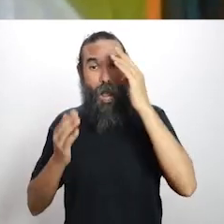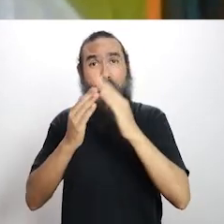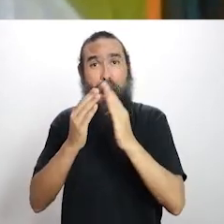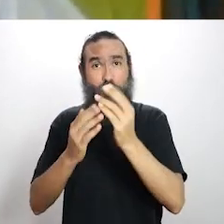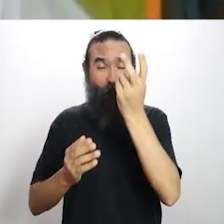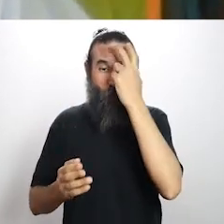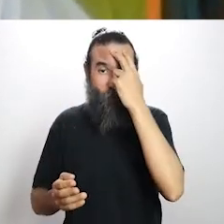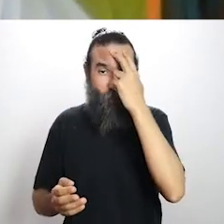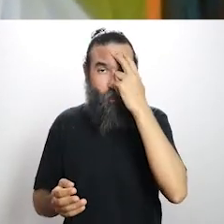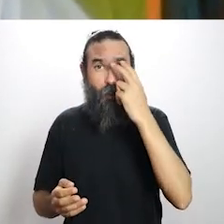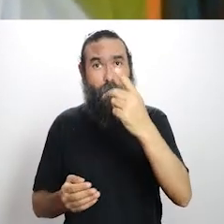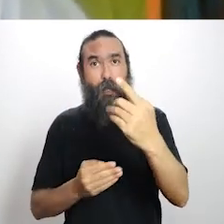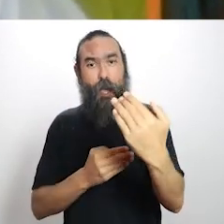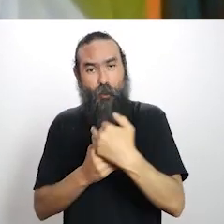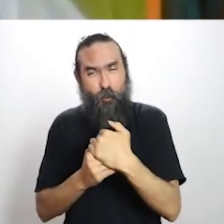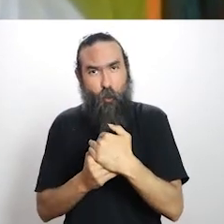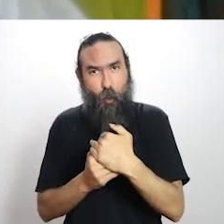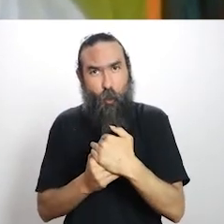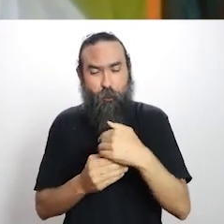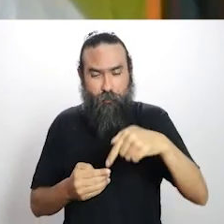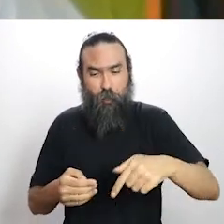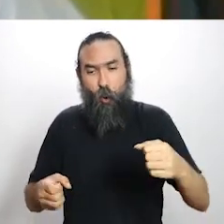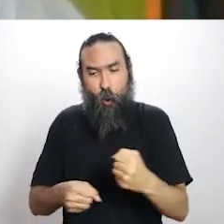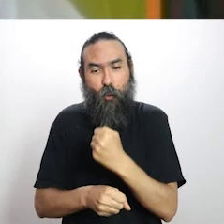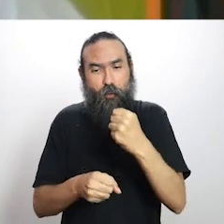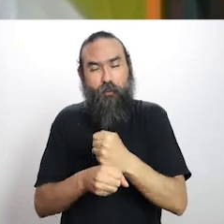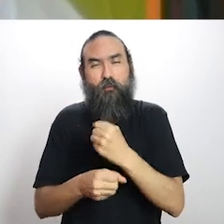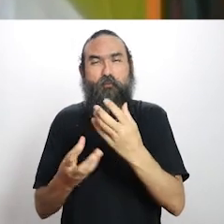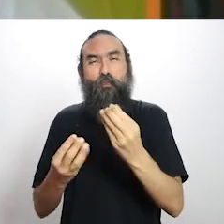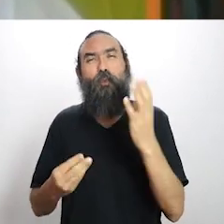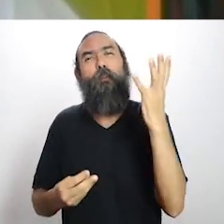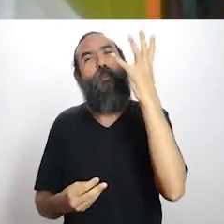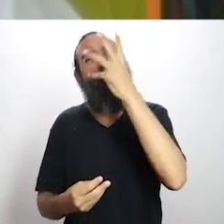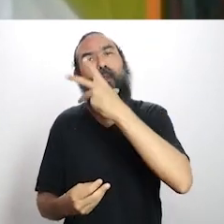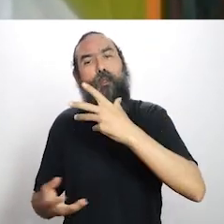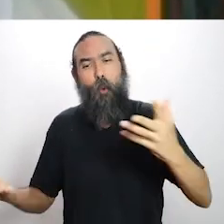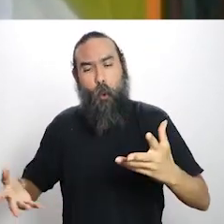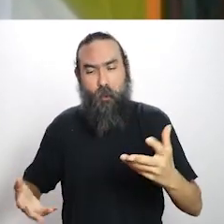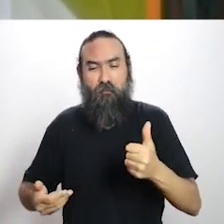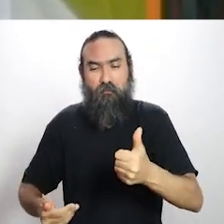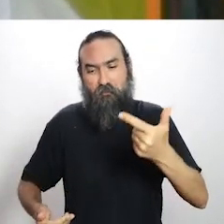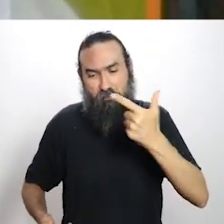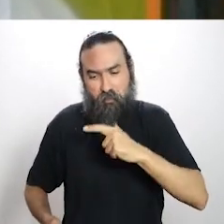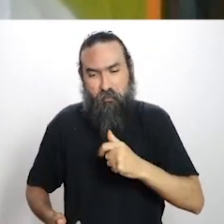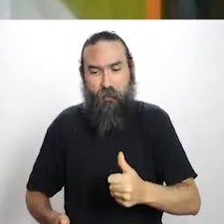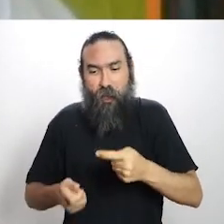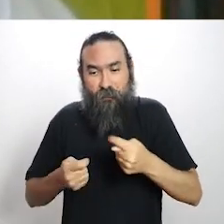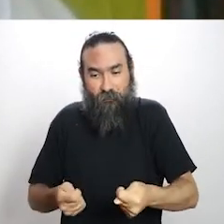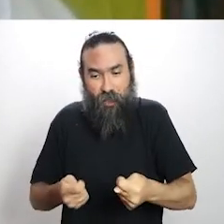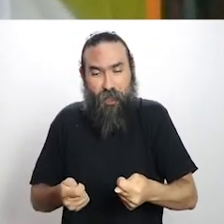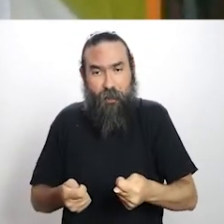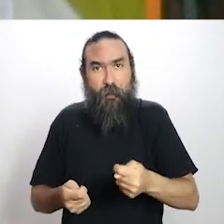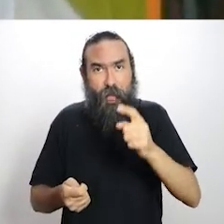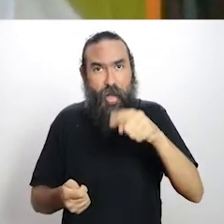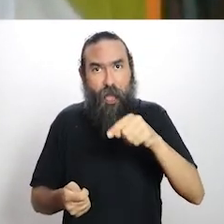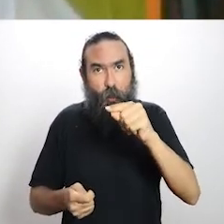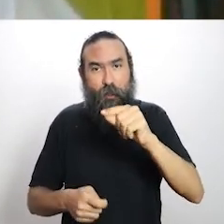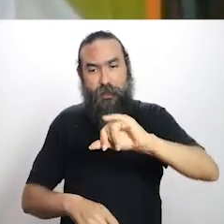foi uma construção muito bonita, né? E hoje está aí, firme, aí com o Centro Cultural